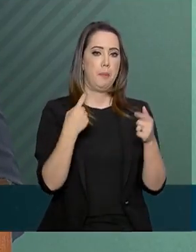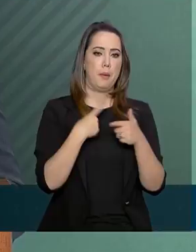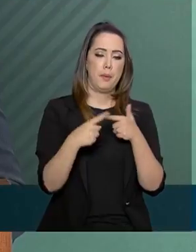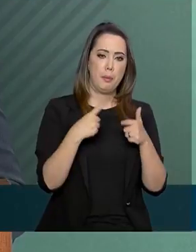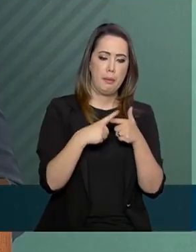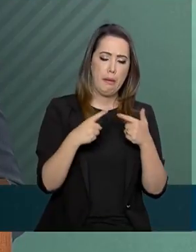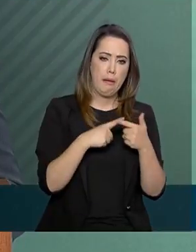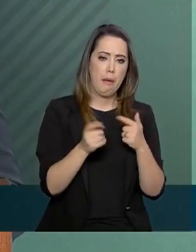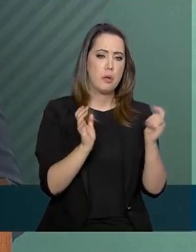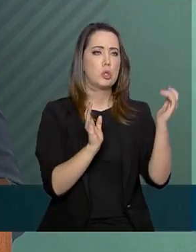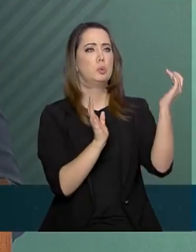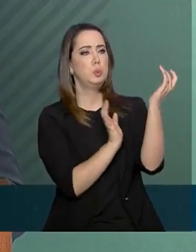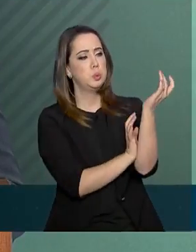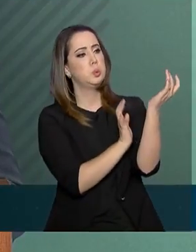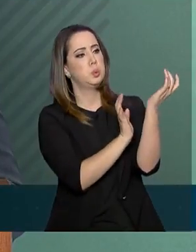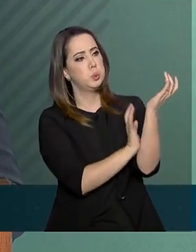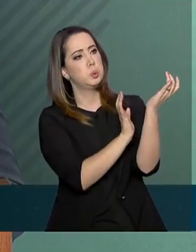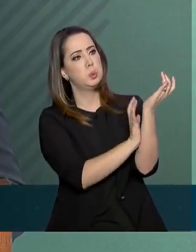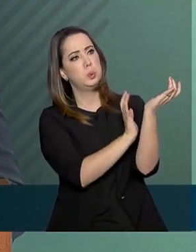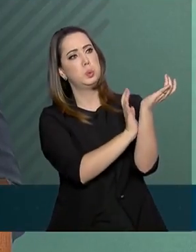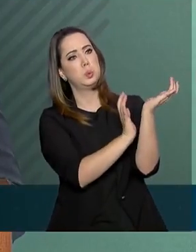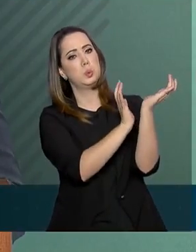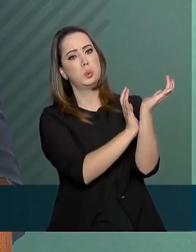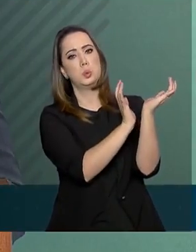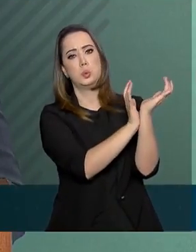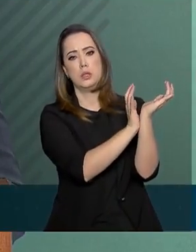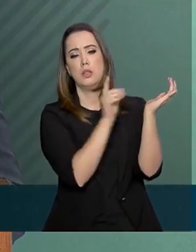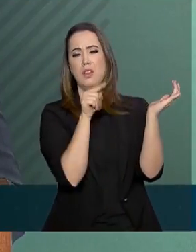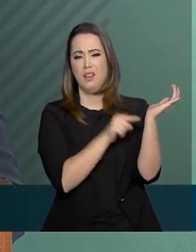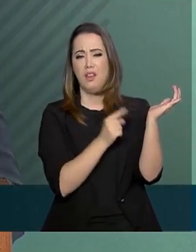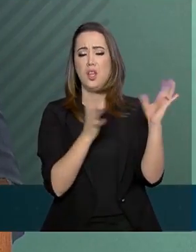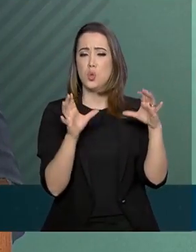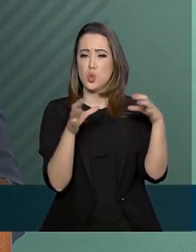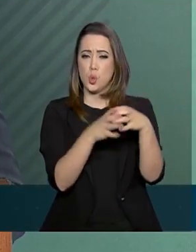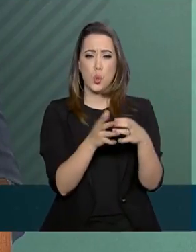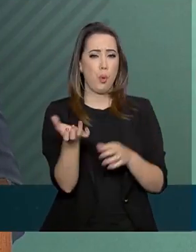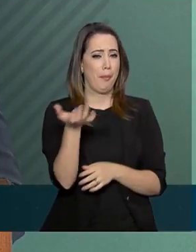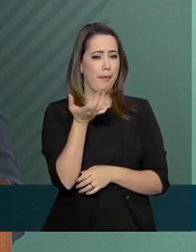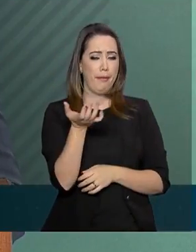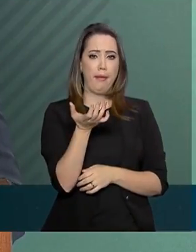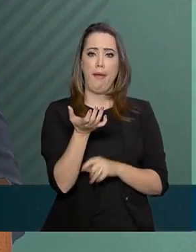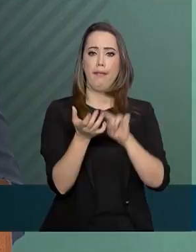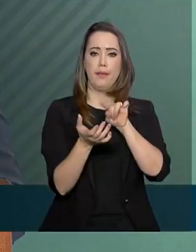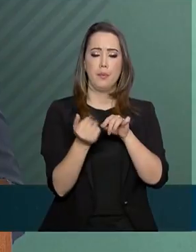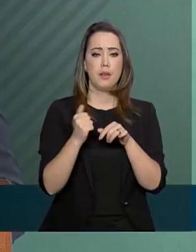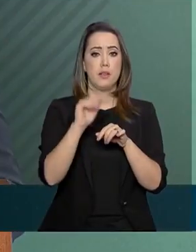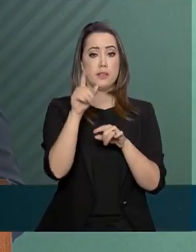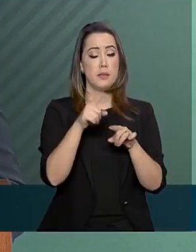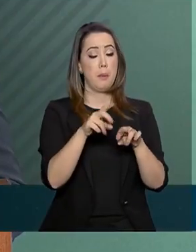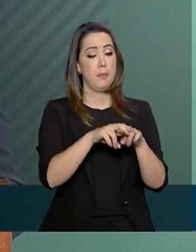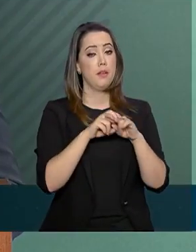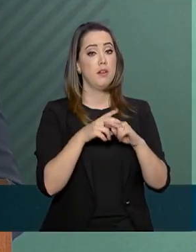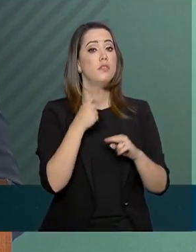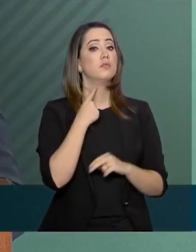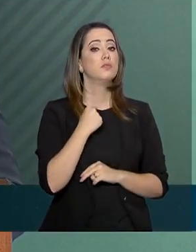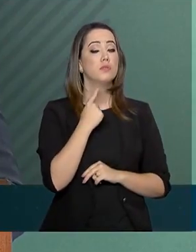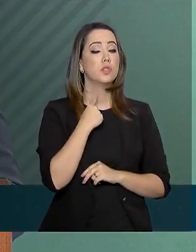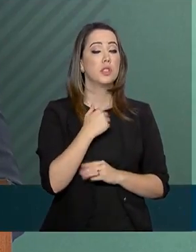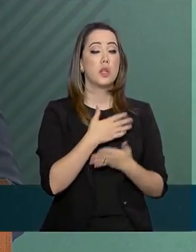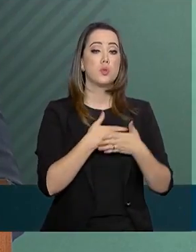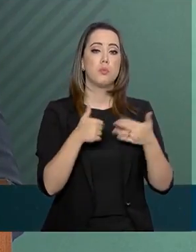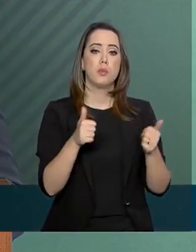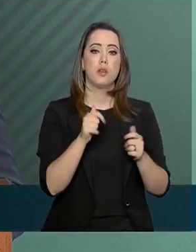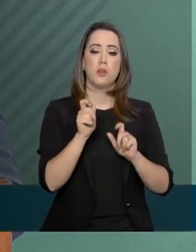e de grupos de interesse no intuito do bem coletivo e maior da sociedade essas regras